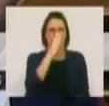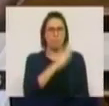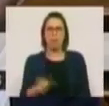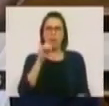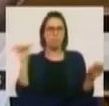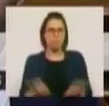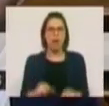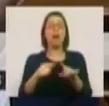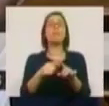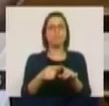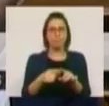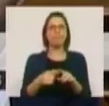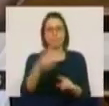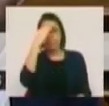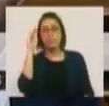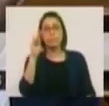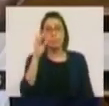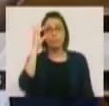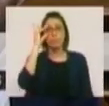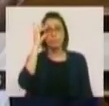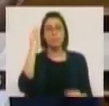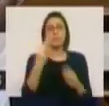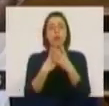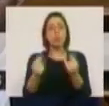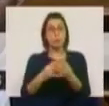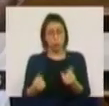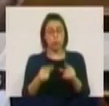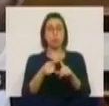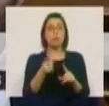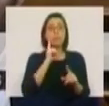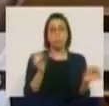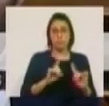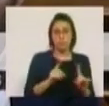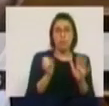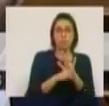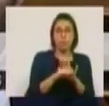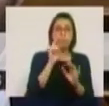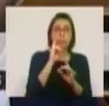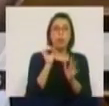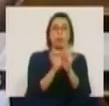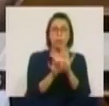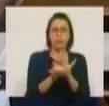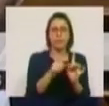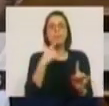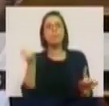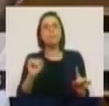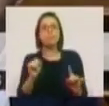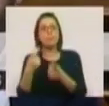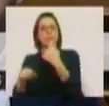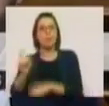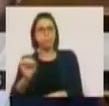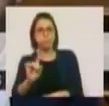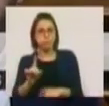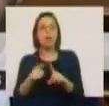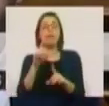práticas. Inclusive, recomendámos que produtos financeiros não garantidos pelo Fundo de Garantia de Depósitos não pudessem ser